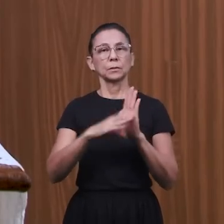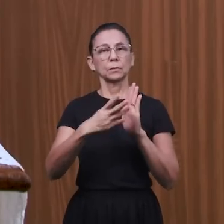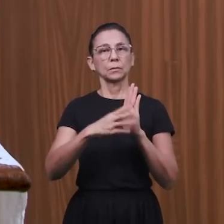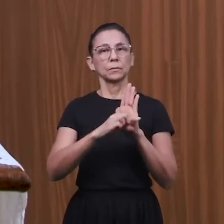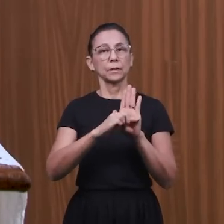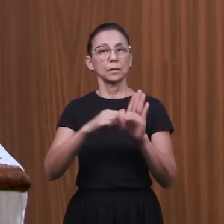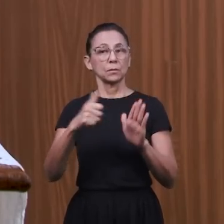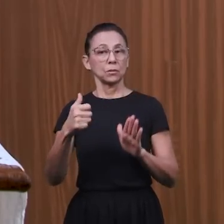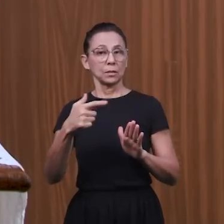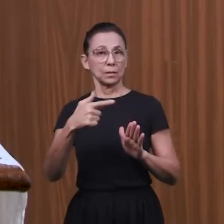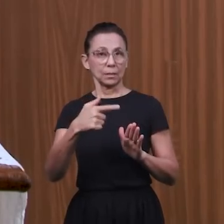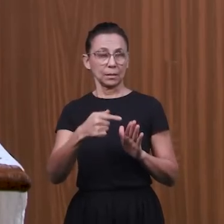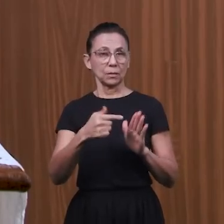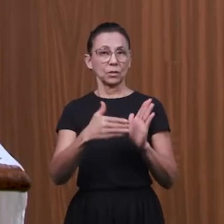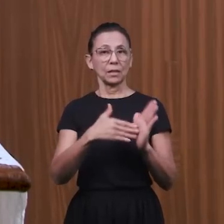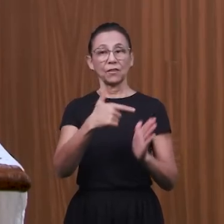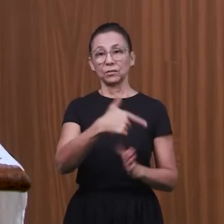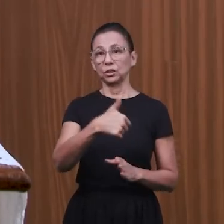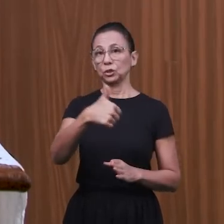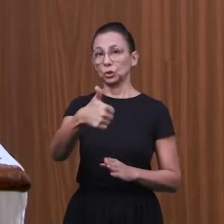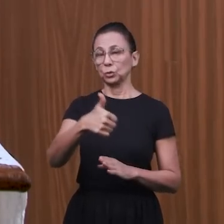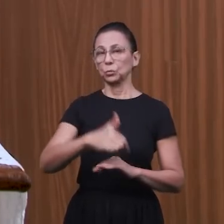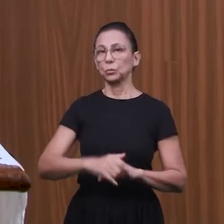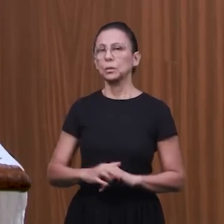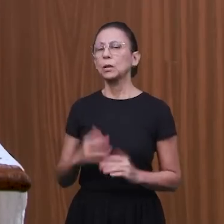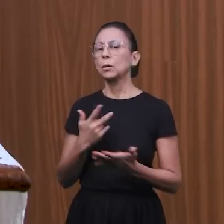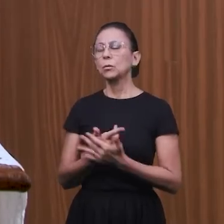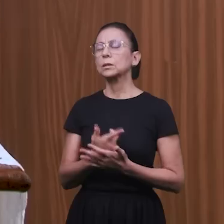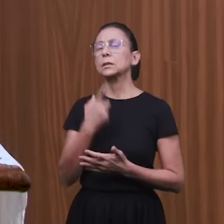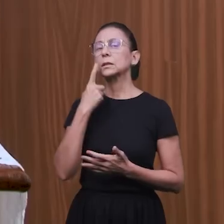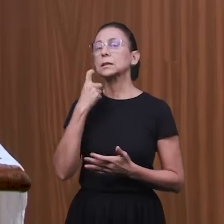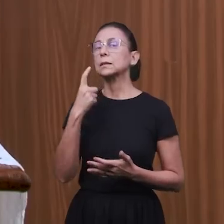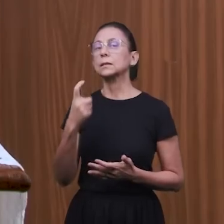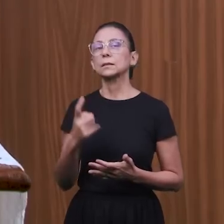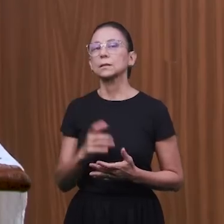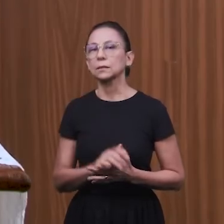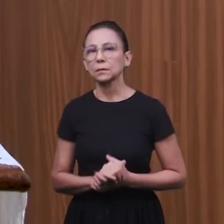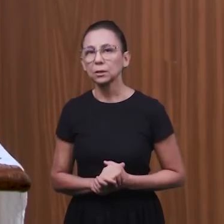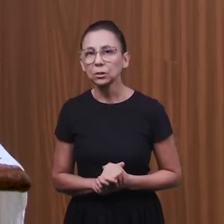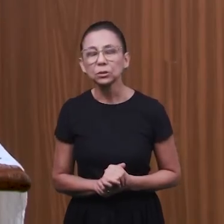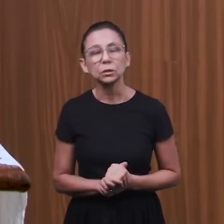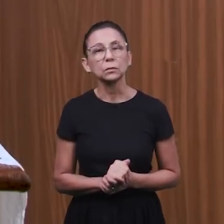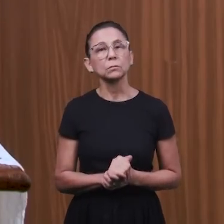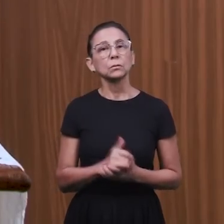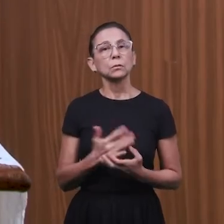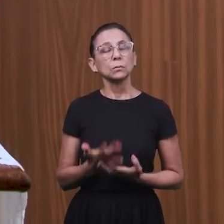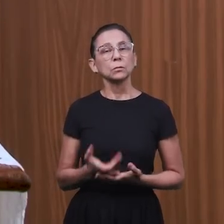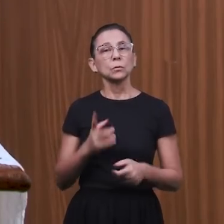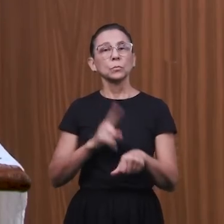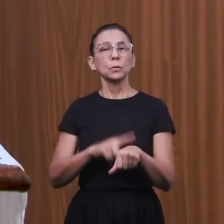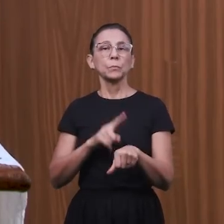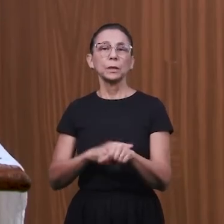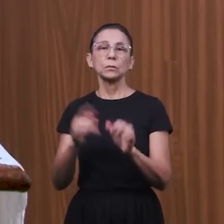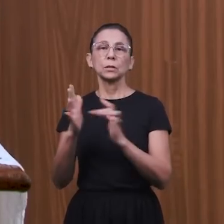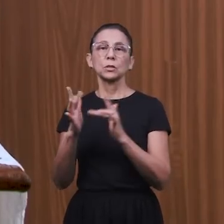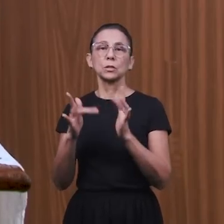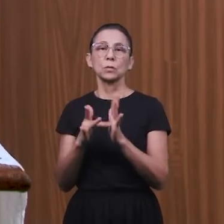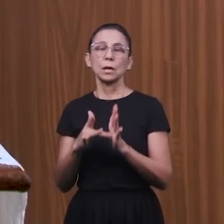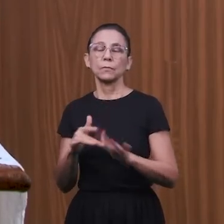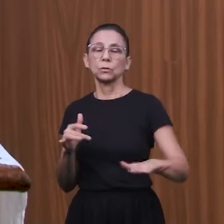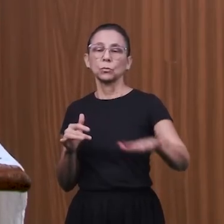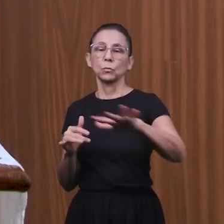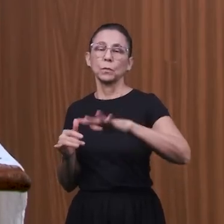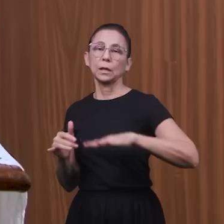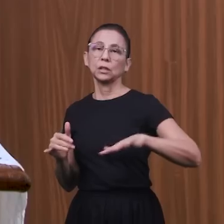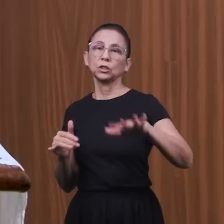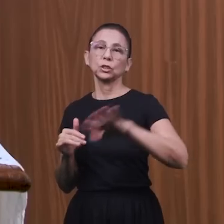4, versos 17 a 21, aconteceu algo muito interessante quando Jesus estava na sinagoga. Ele estava na